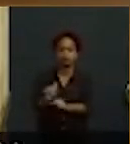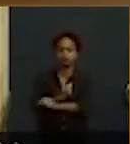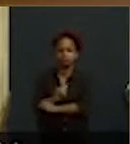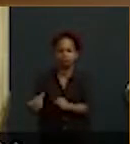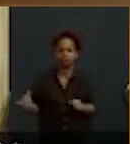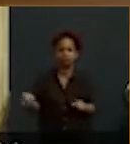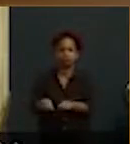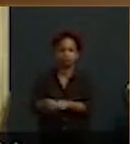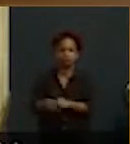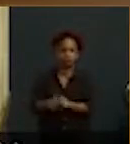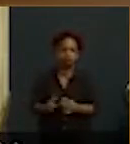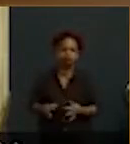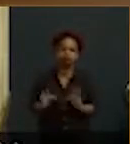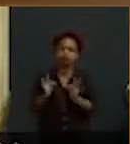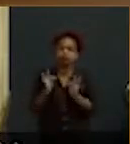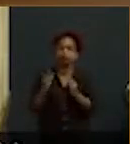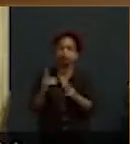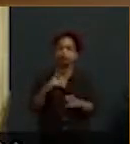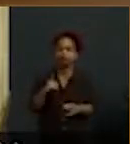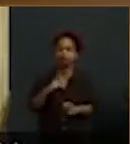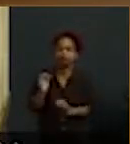e Modernização